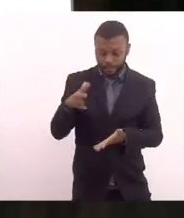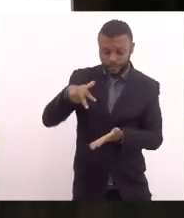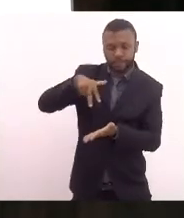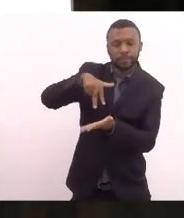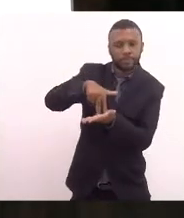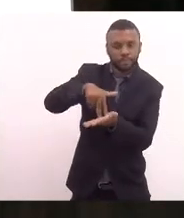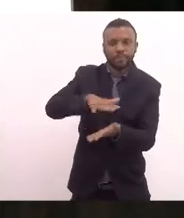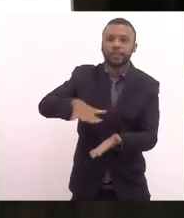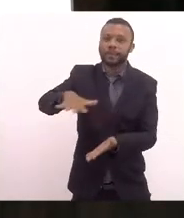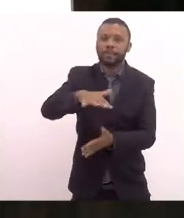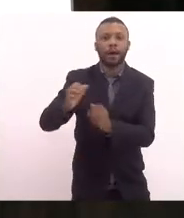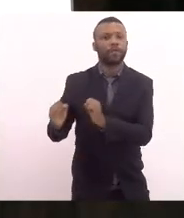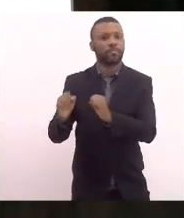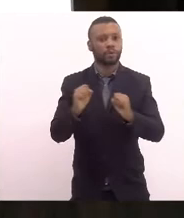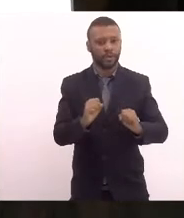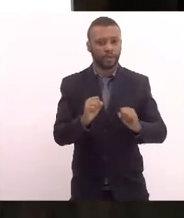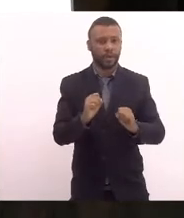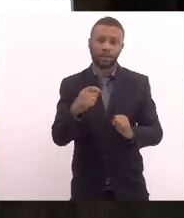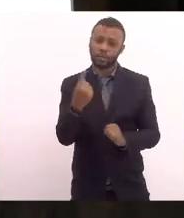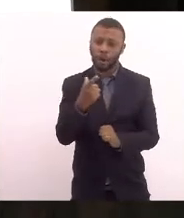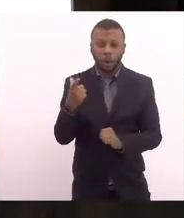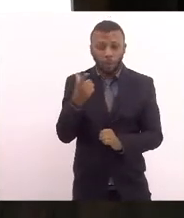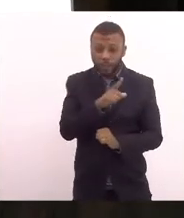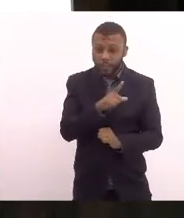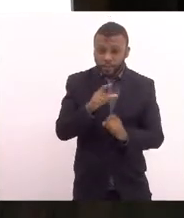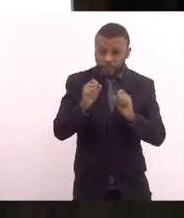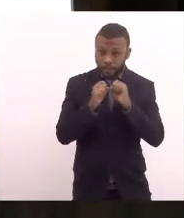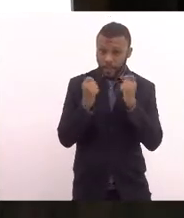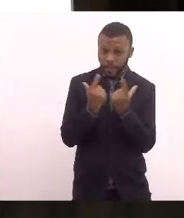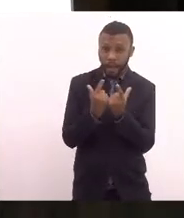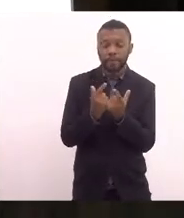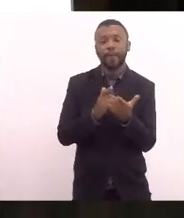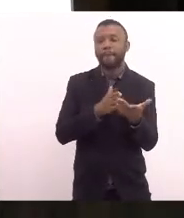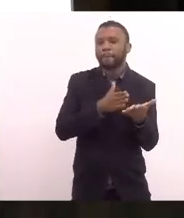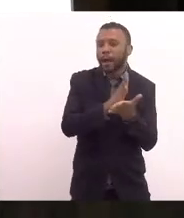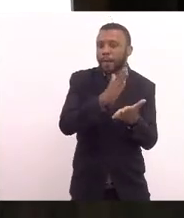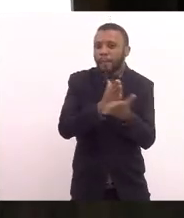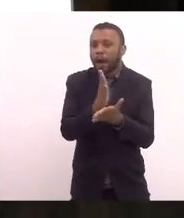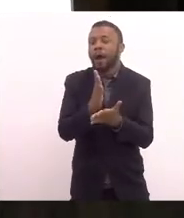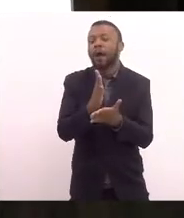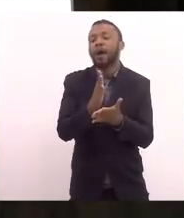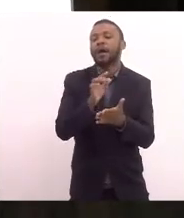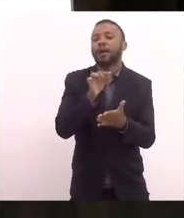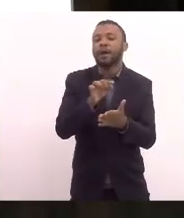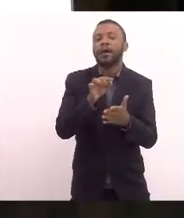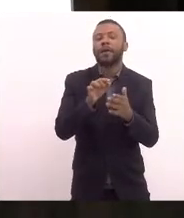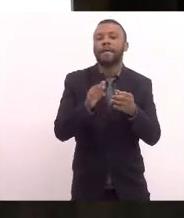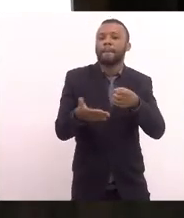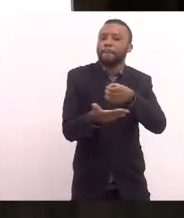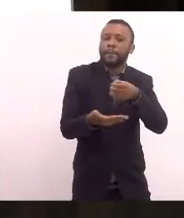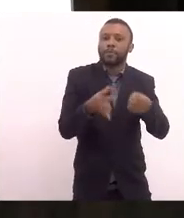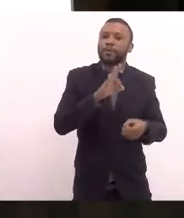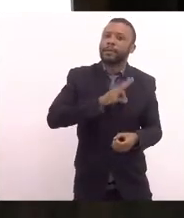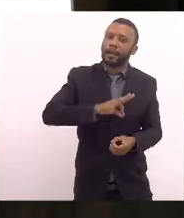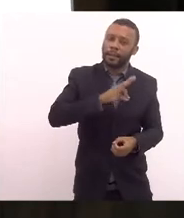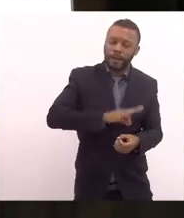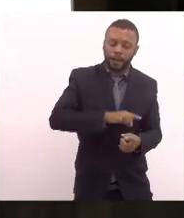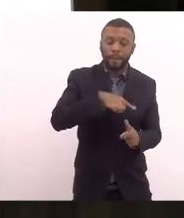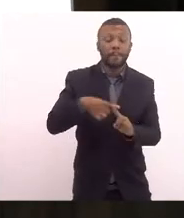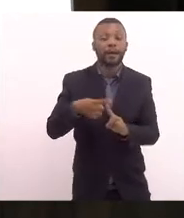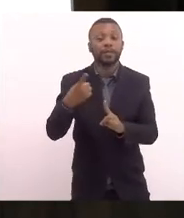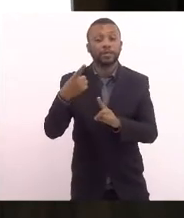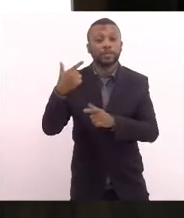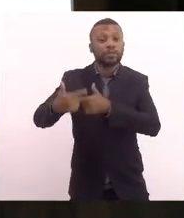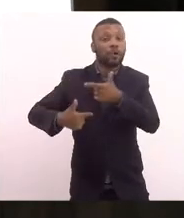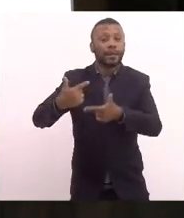espaços, nós aqui dentro conseguimos aprovar piso e jornada de trabalho. Piso e jornada